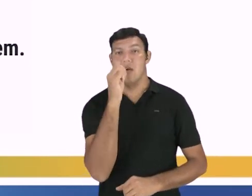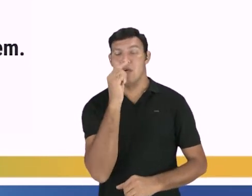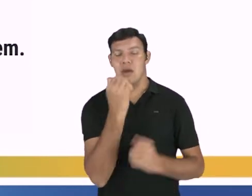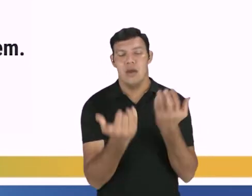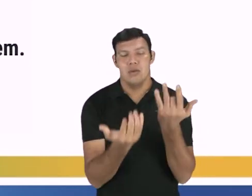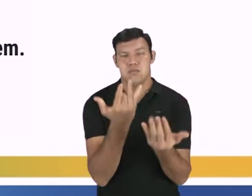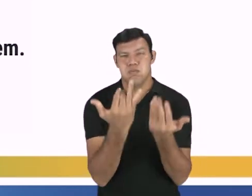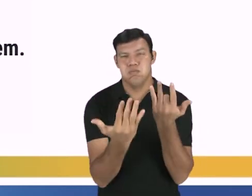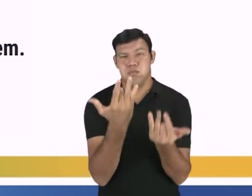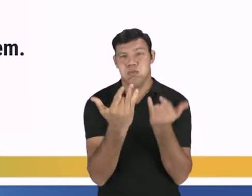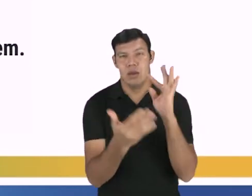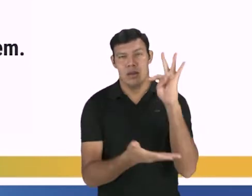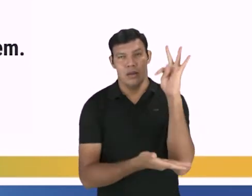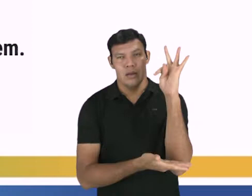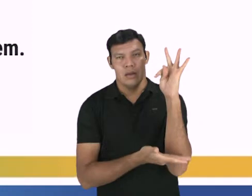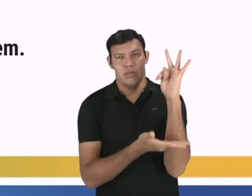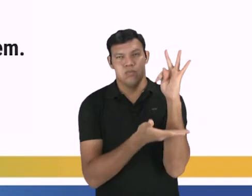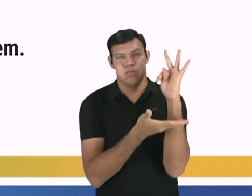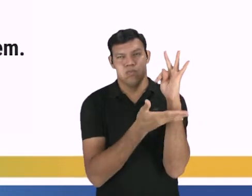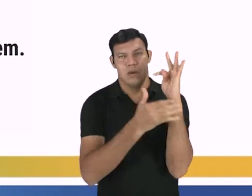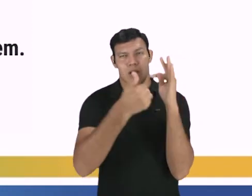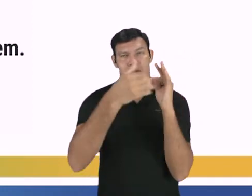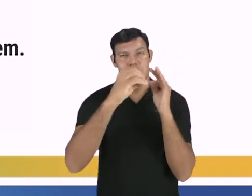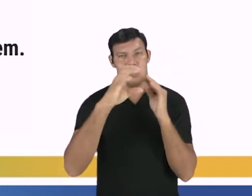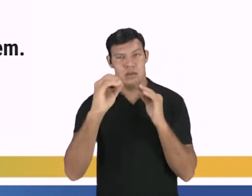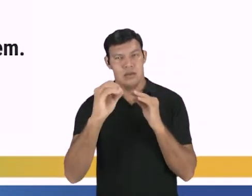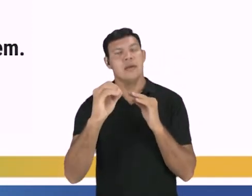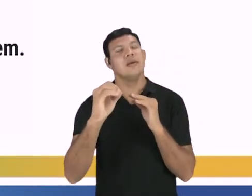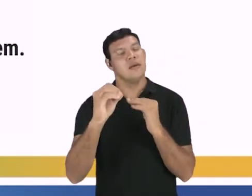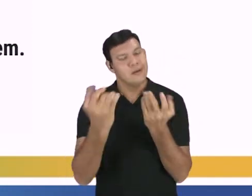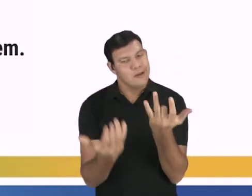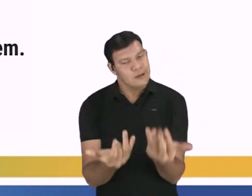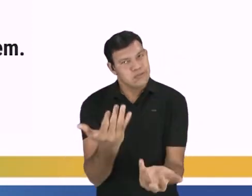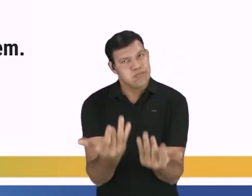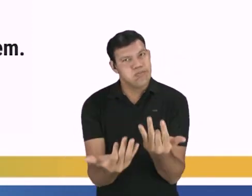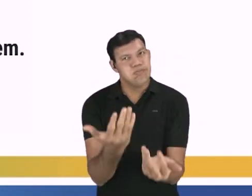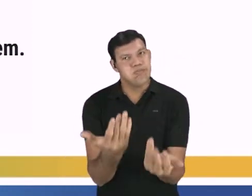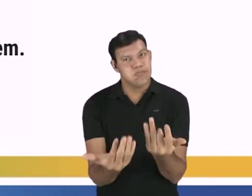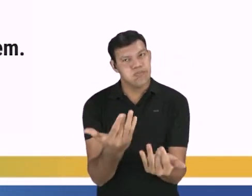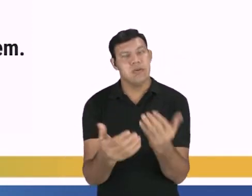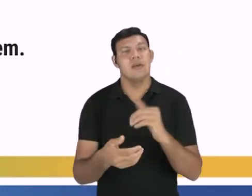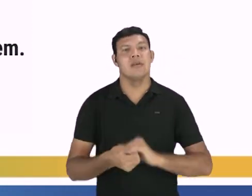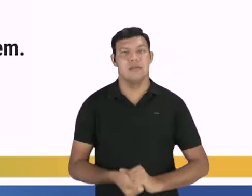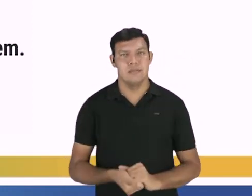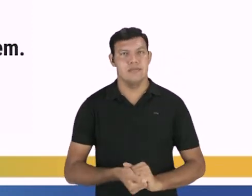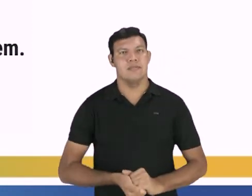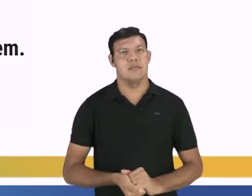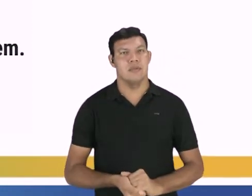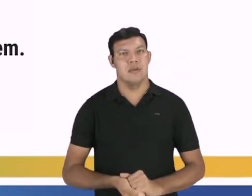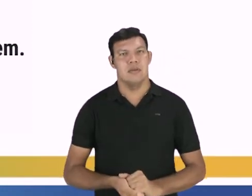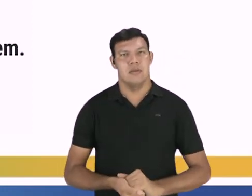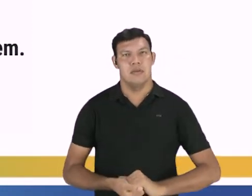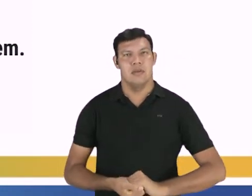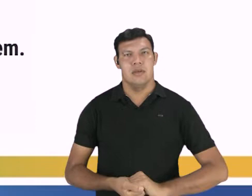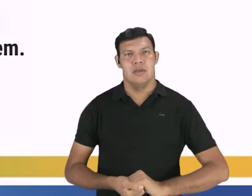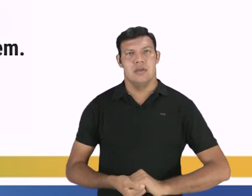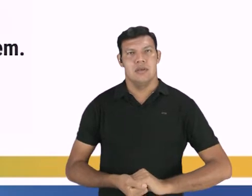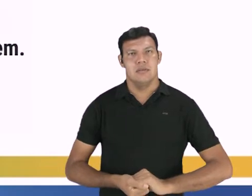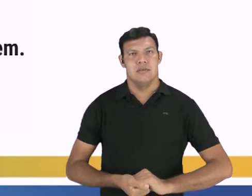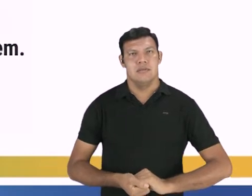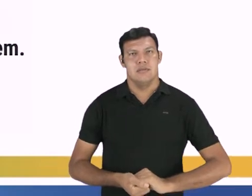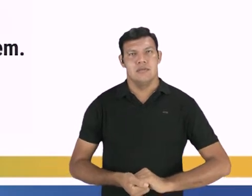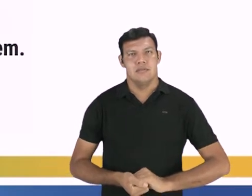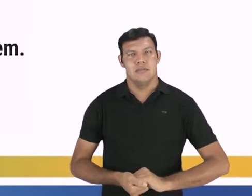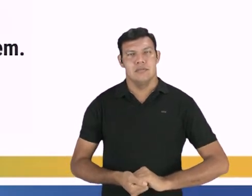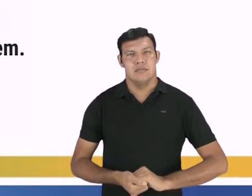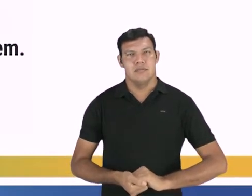100 graus, ela ferve. If students miss an exam, the professor